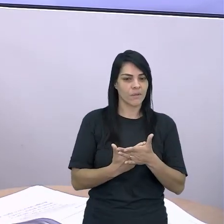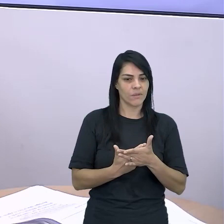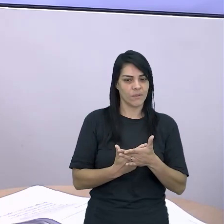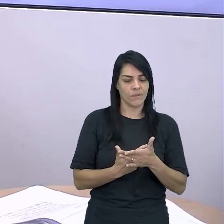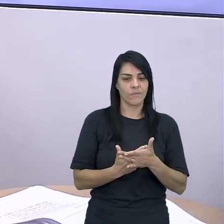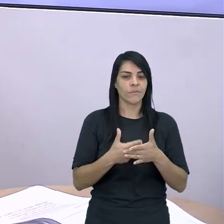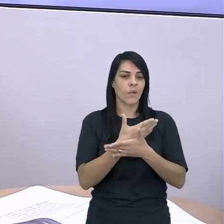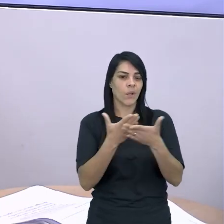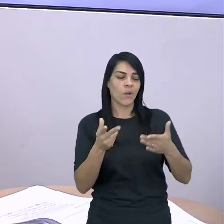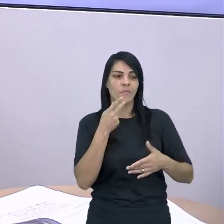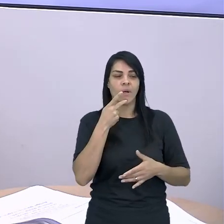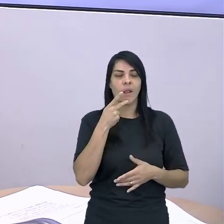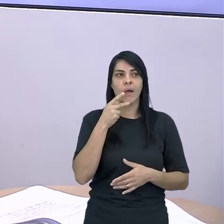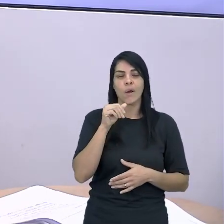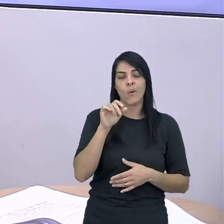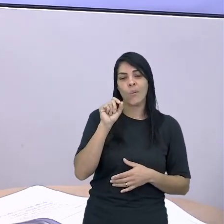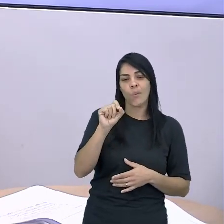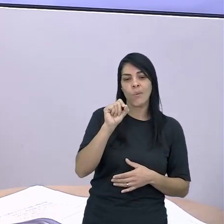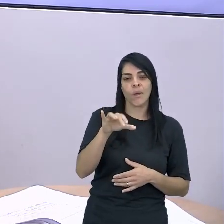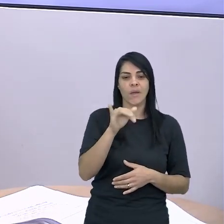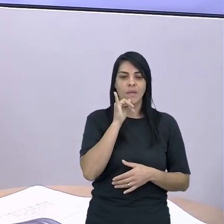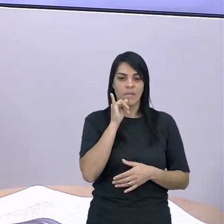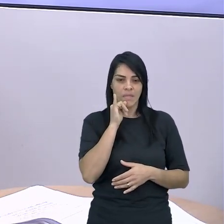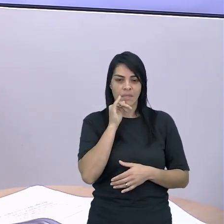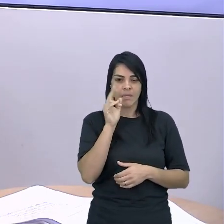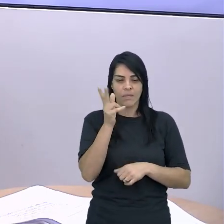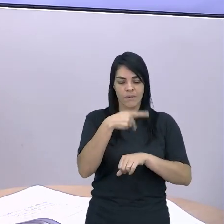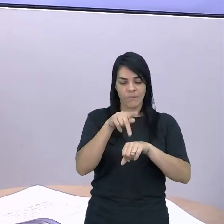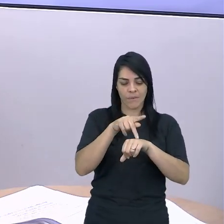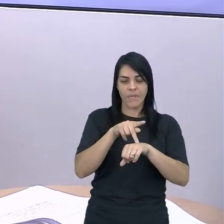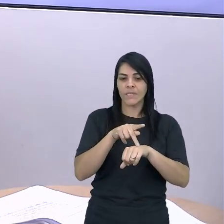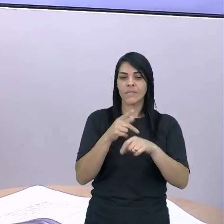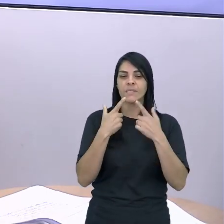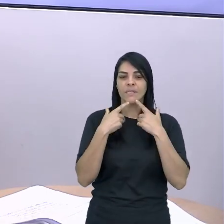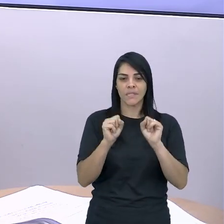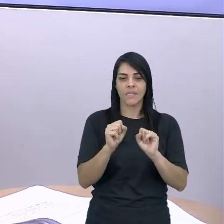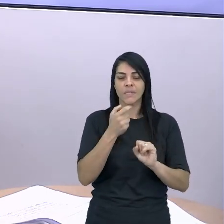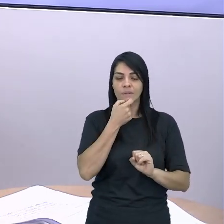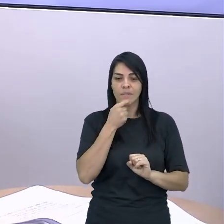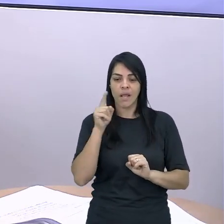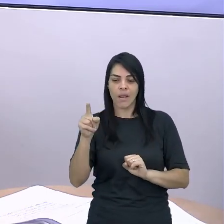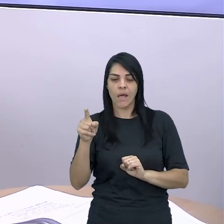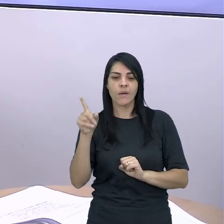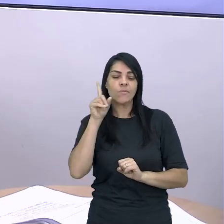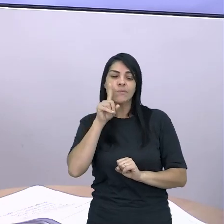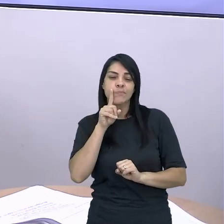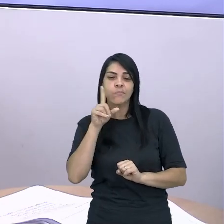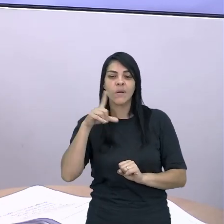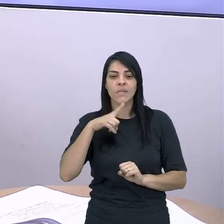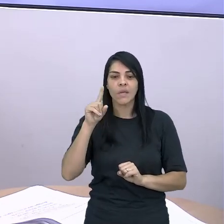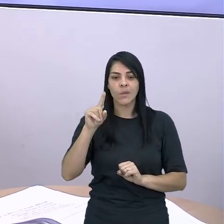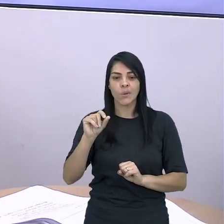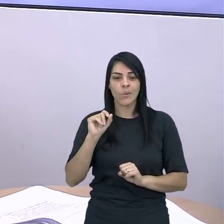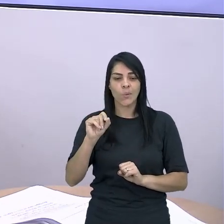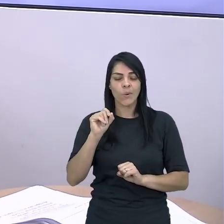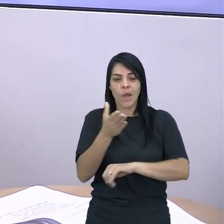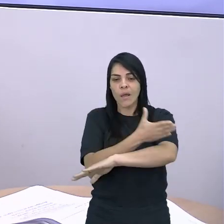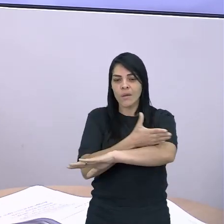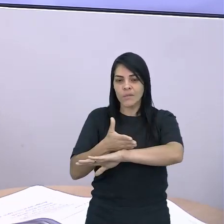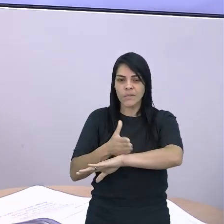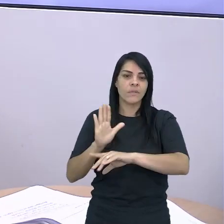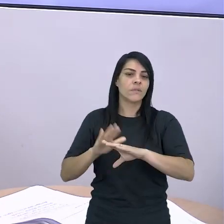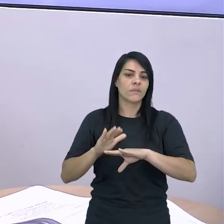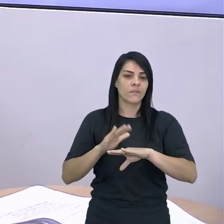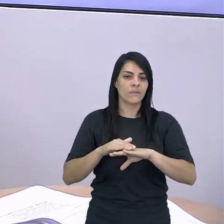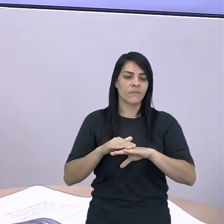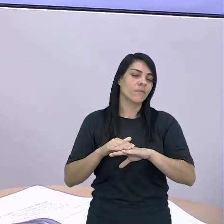falar, por exemplo, vamos pensar nos países de língua inglesa. Lá nos Estados Unidos, sim, eles têm o hábito, né, de fazer a